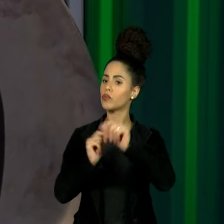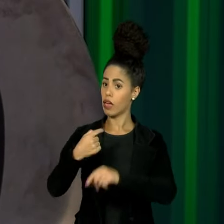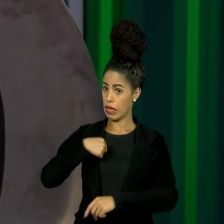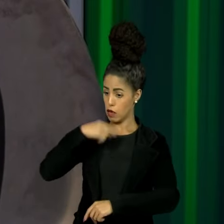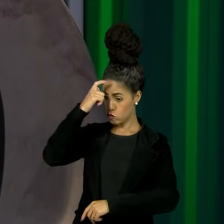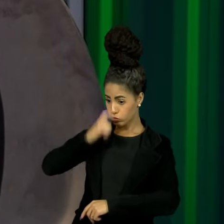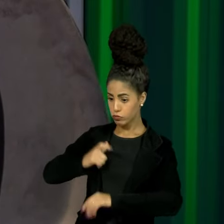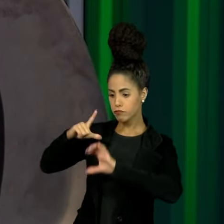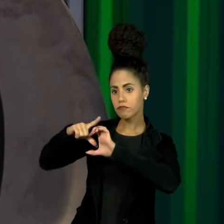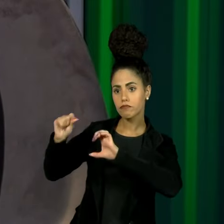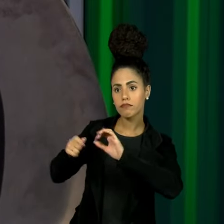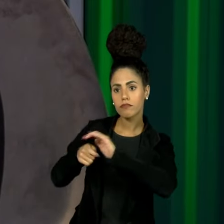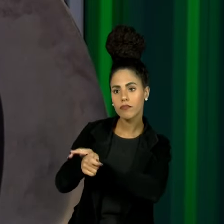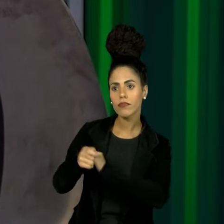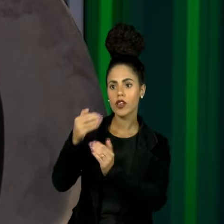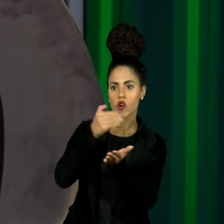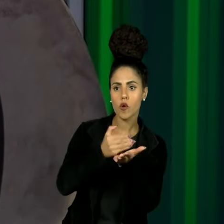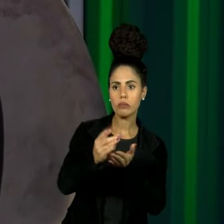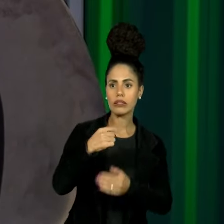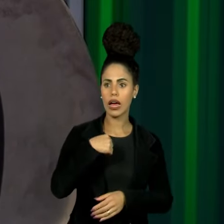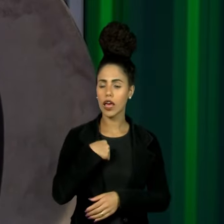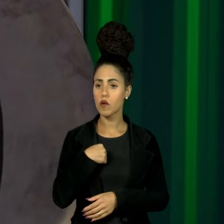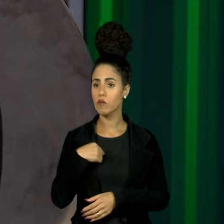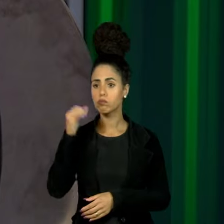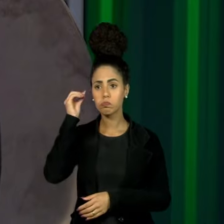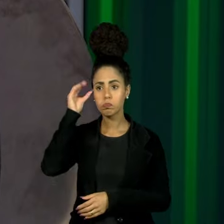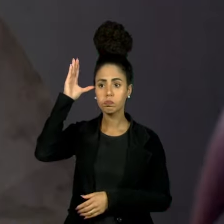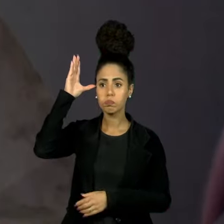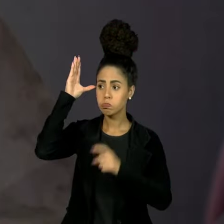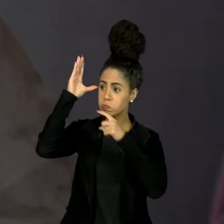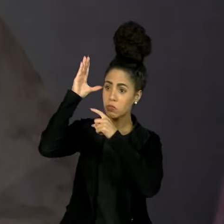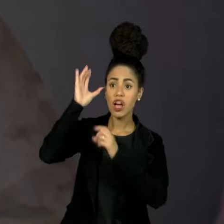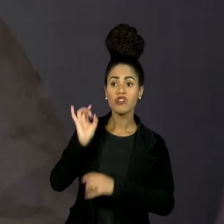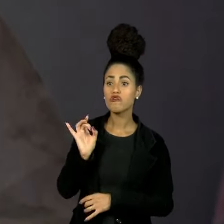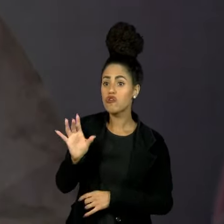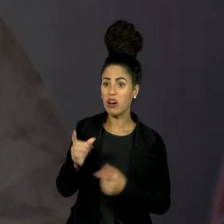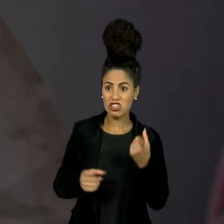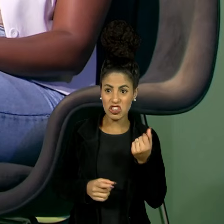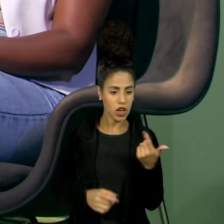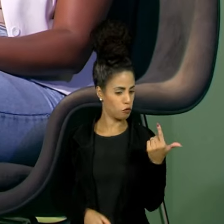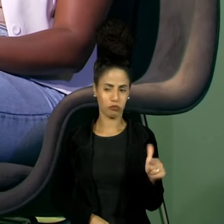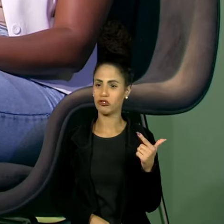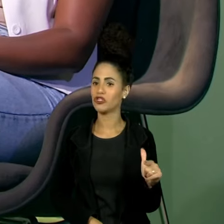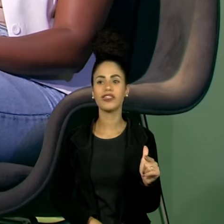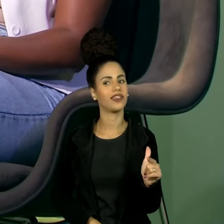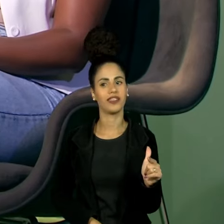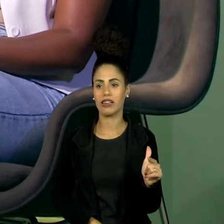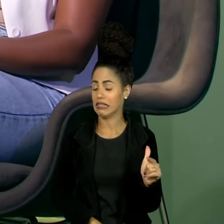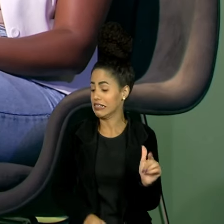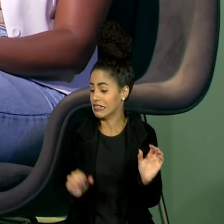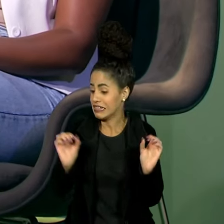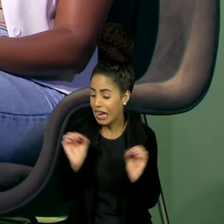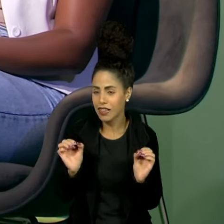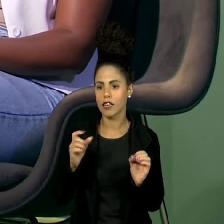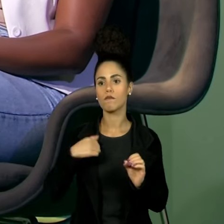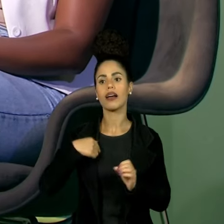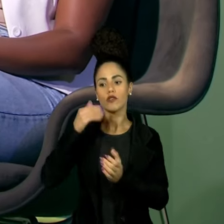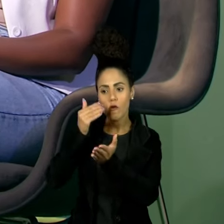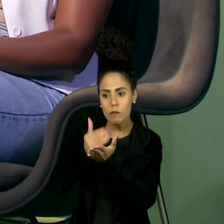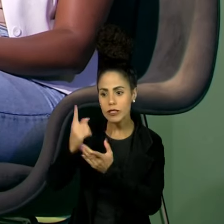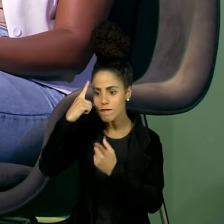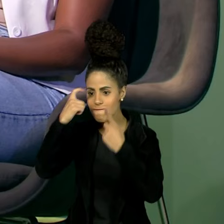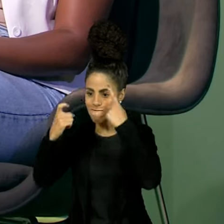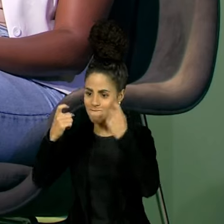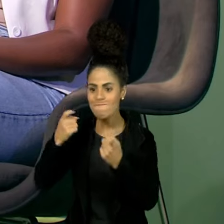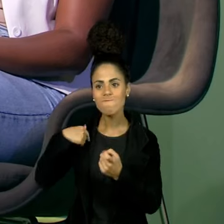que, ao começar a Noix, a única coisa que eu tinha era o conhecimento. Eu não tinha R$1 no bolso. E ir atrás desse acesso financeiro